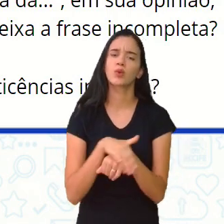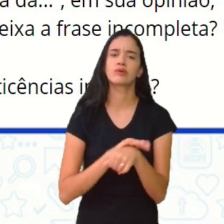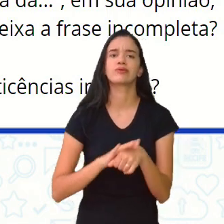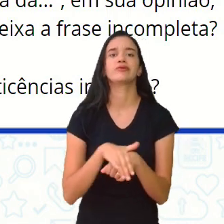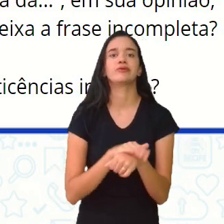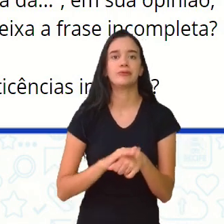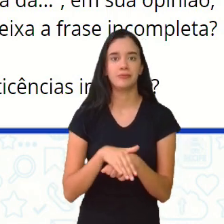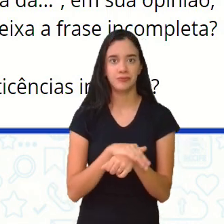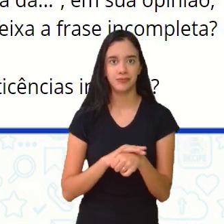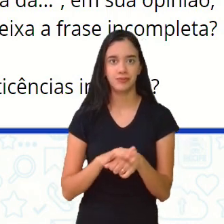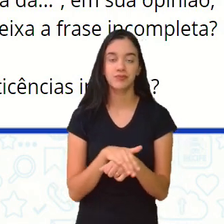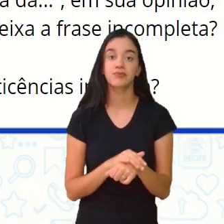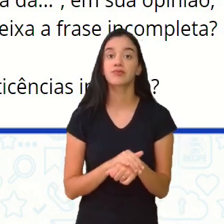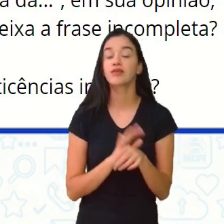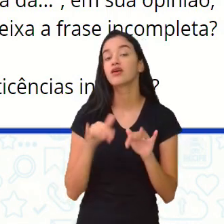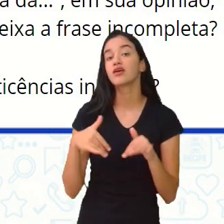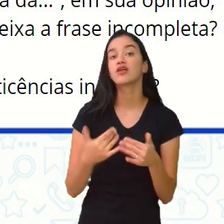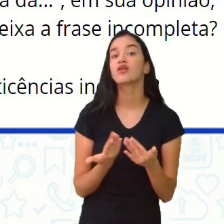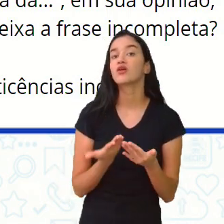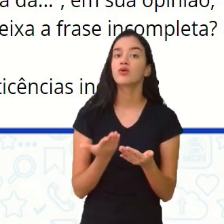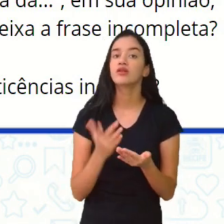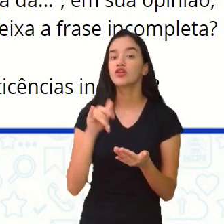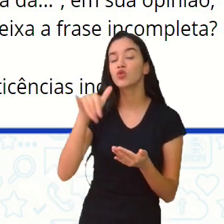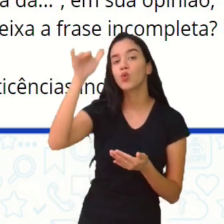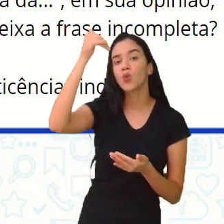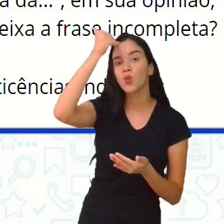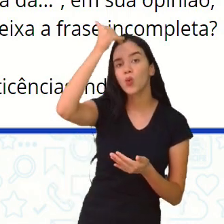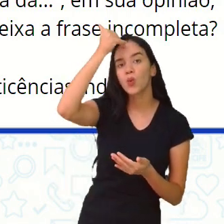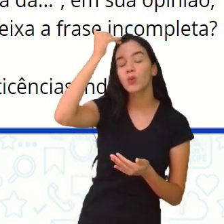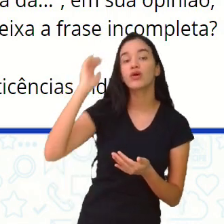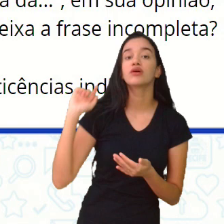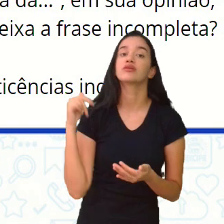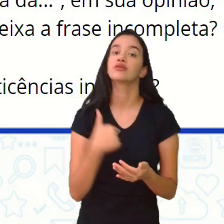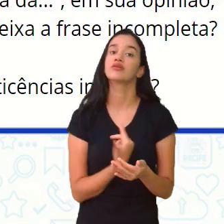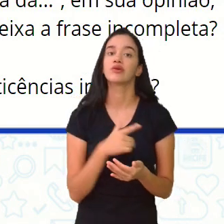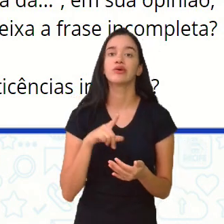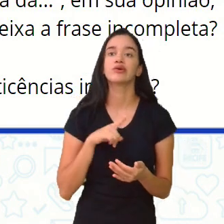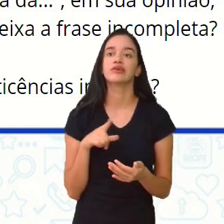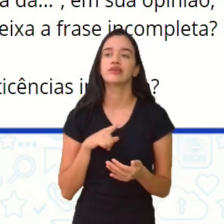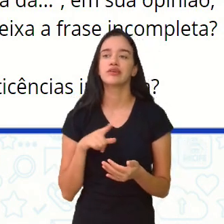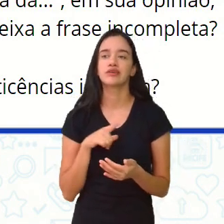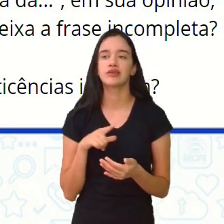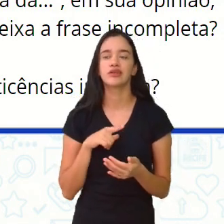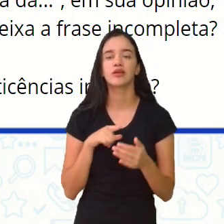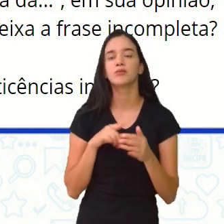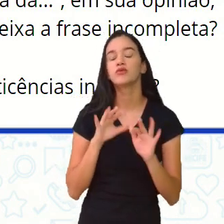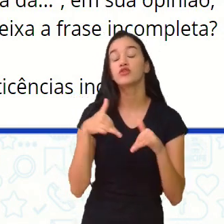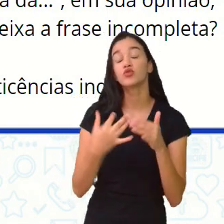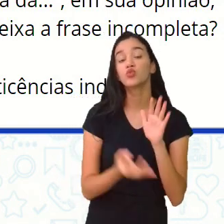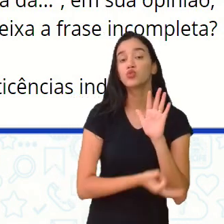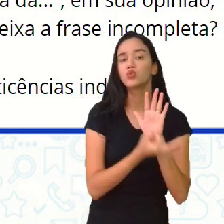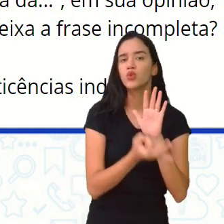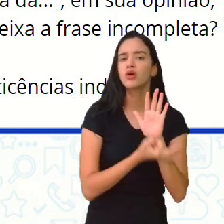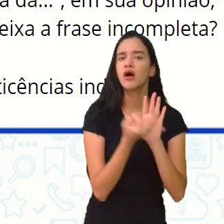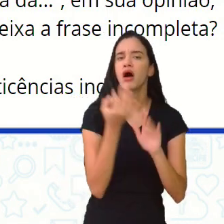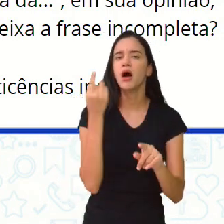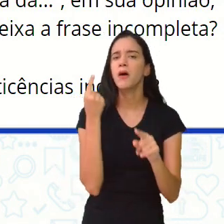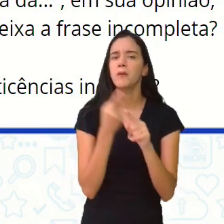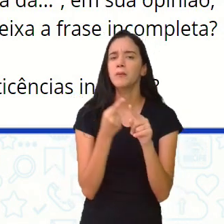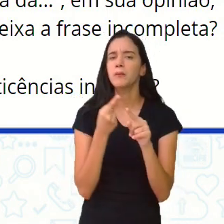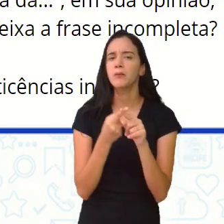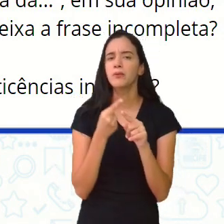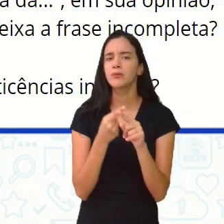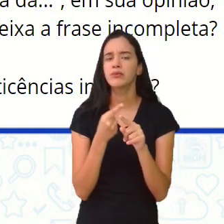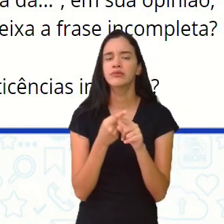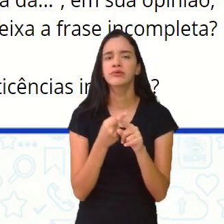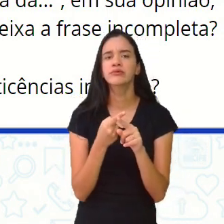sobre isso. Em que foi culpa da, não é? Nós temos aí as reticências. Em sua opinião, por que o autor